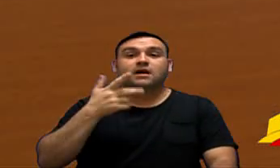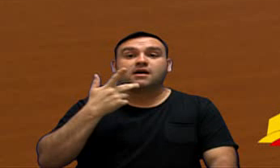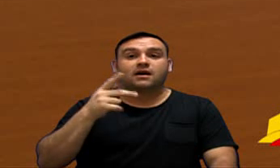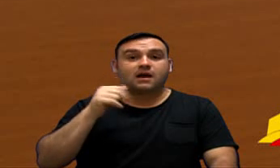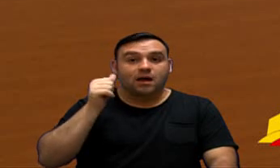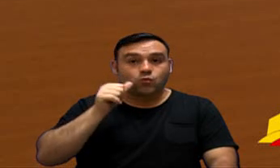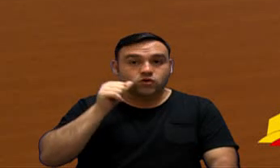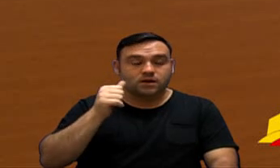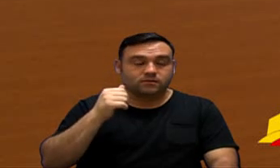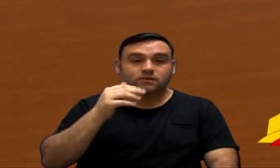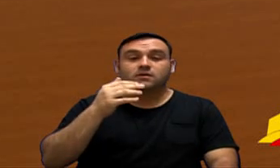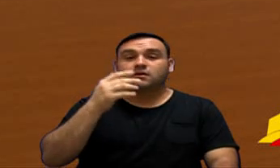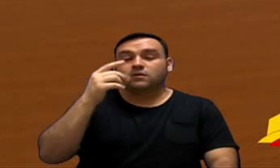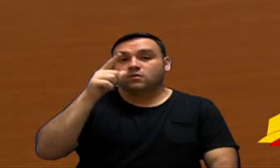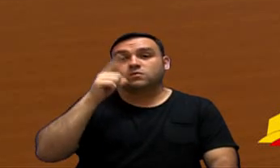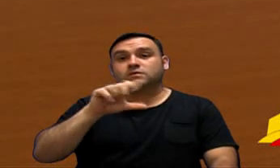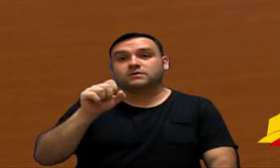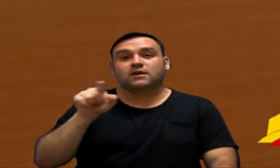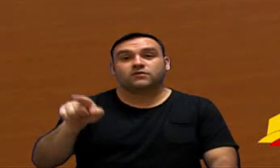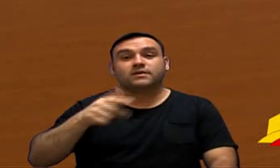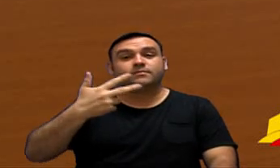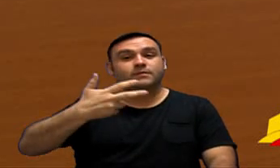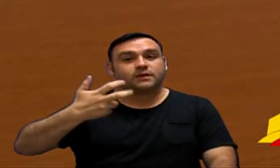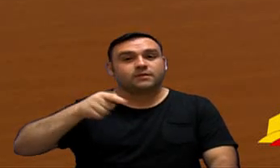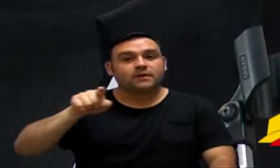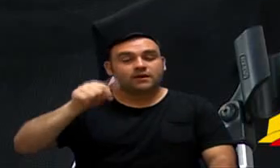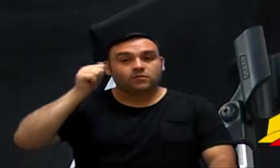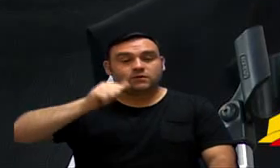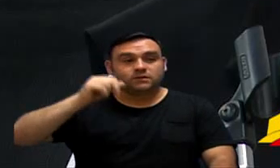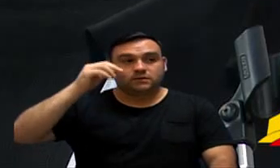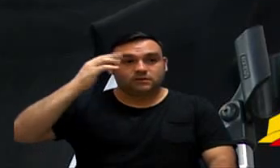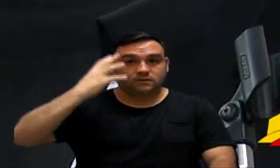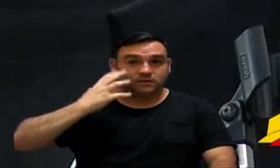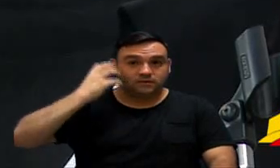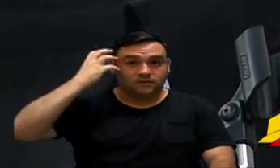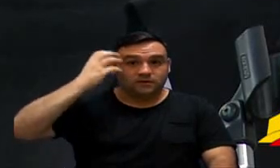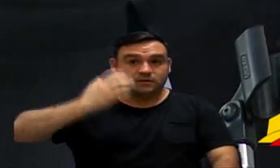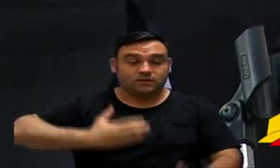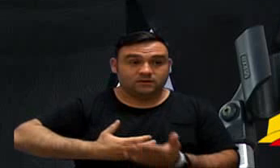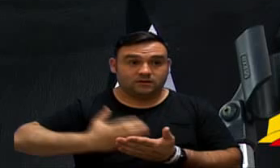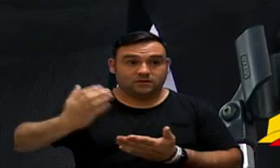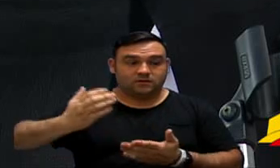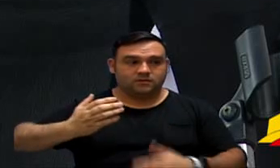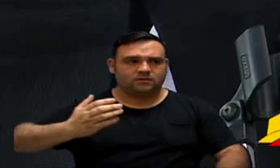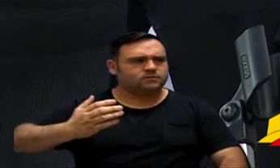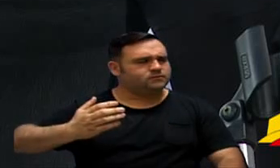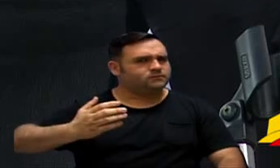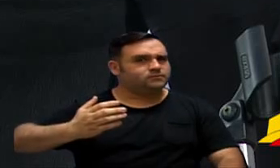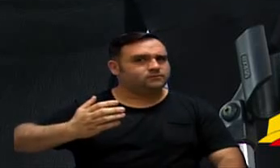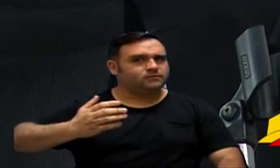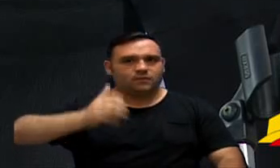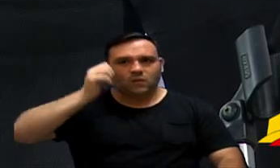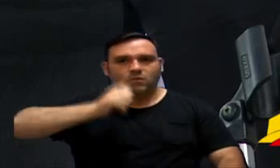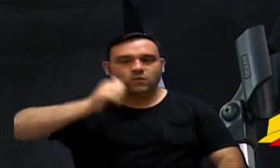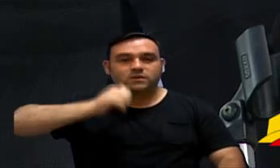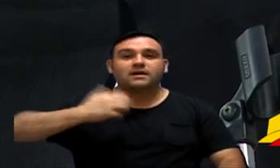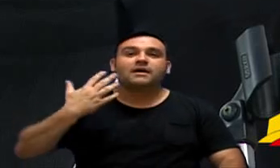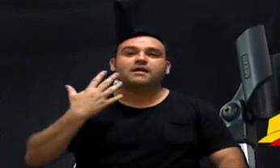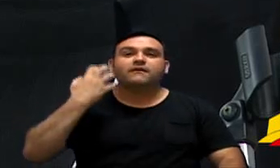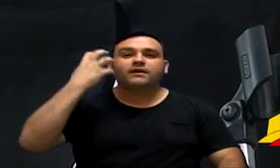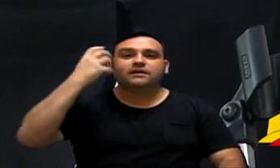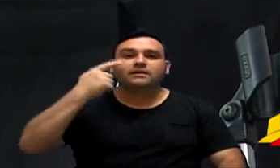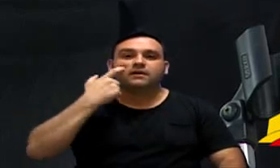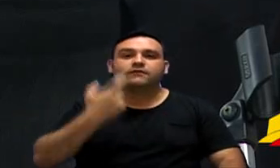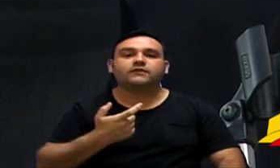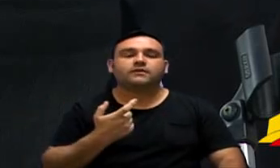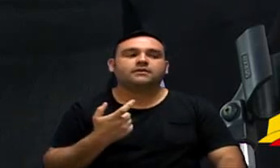falou, seria bom a vereadora anotar, a vereadora Fernanda. Ah, ele começou caso, às 15 para as 3. Vereadora Fernanda anotar, a senhora olhou aí